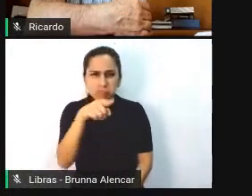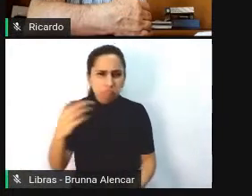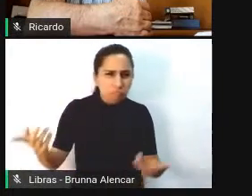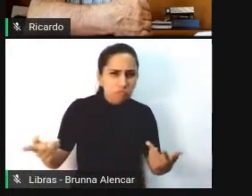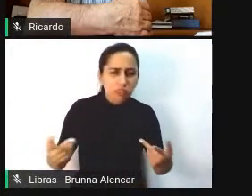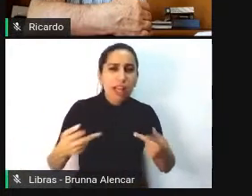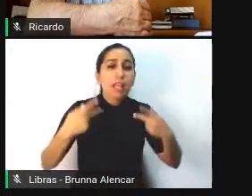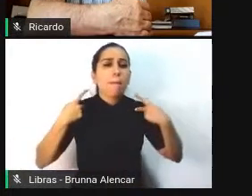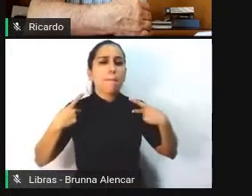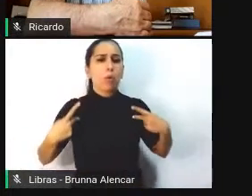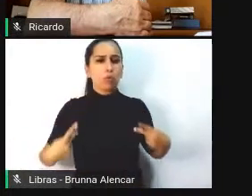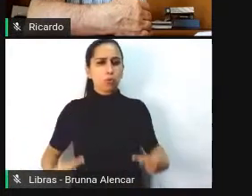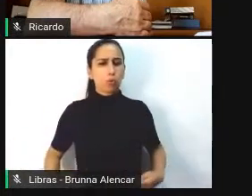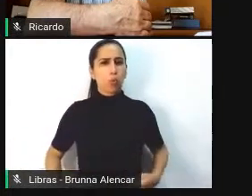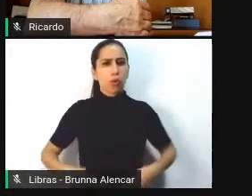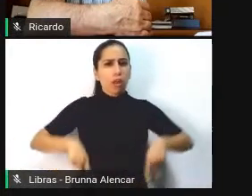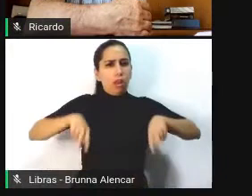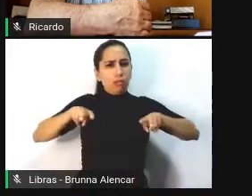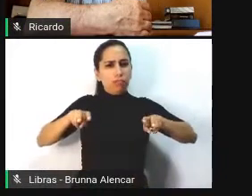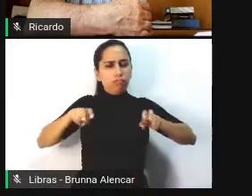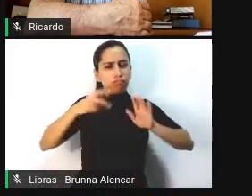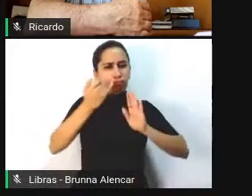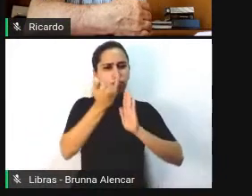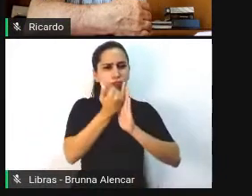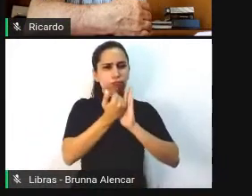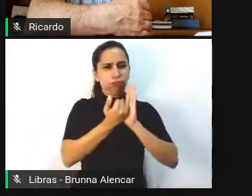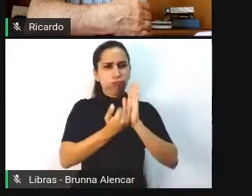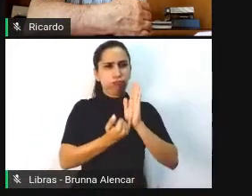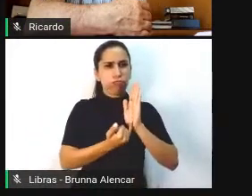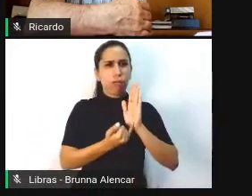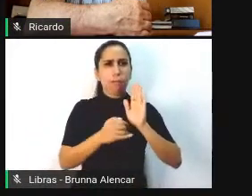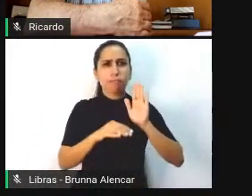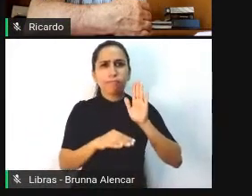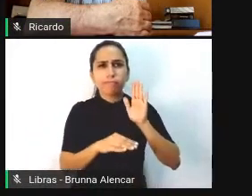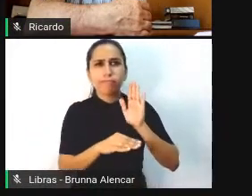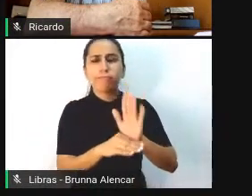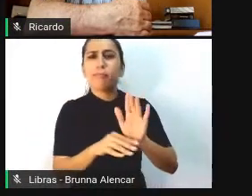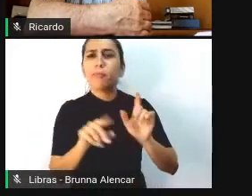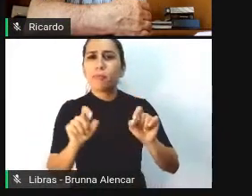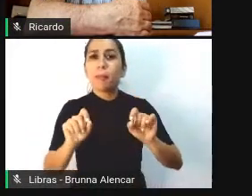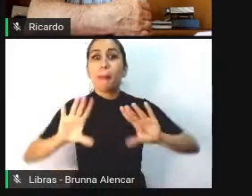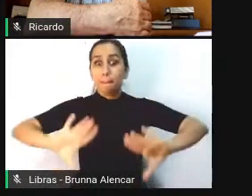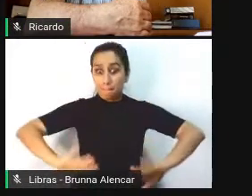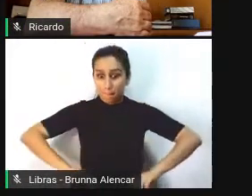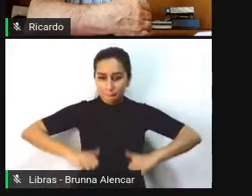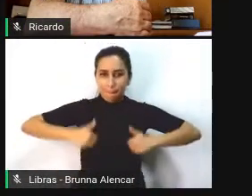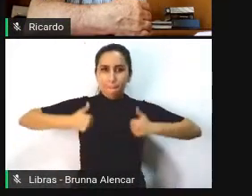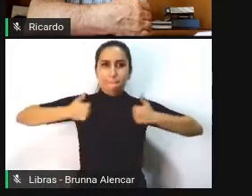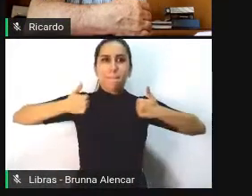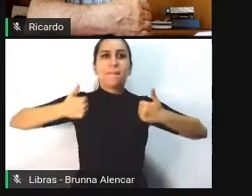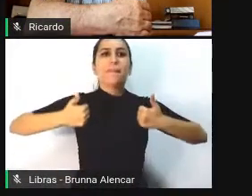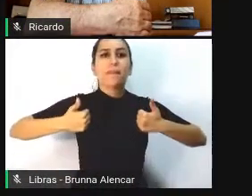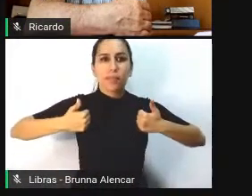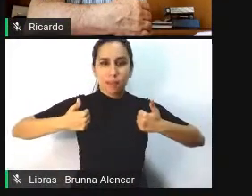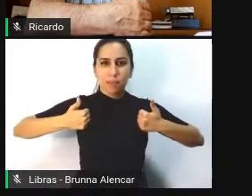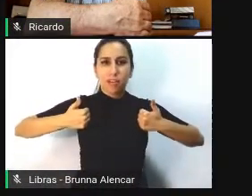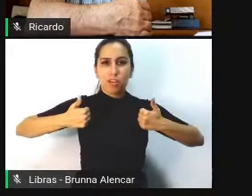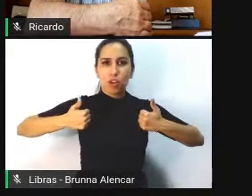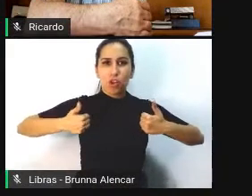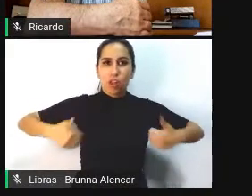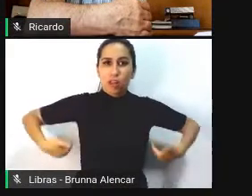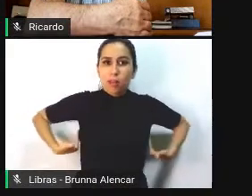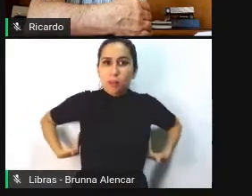favorece? Né? Primeiro, ela abre esse ângulo aqui, ela melhora a circulação, ela refaz a minha